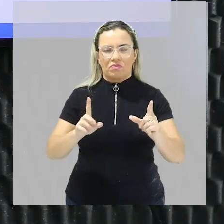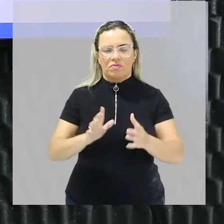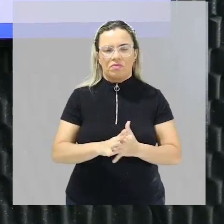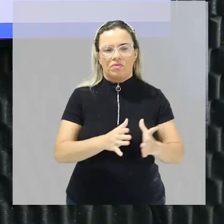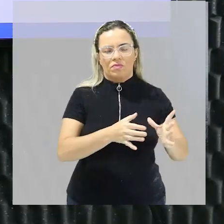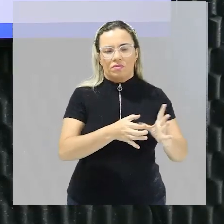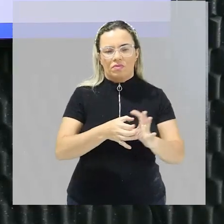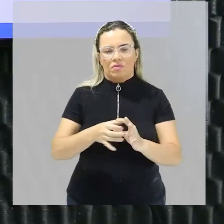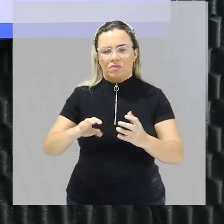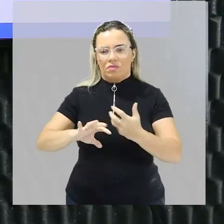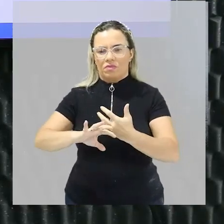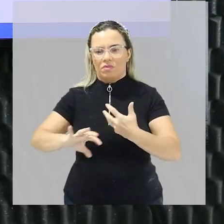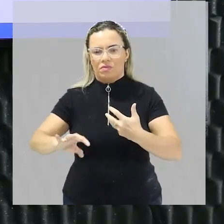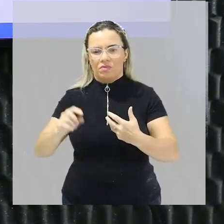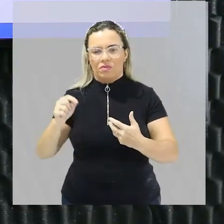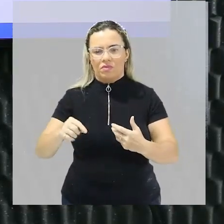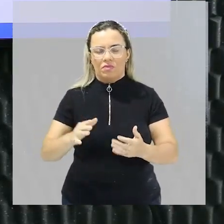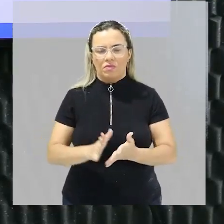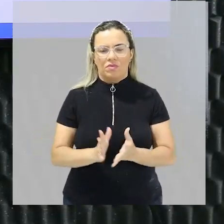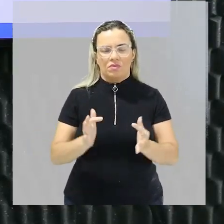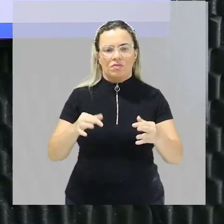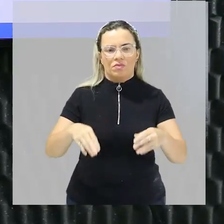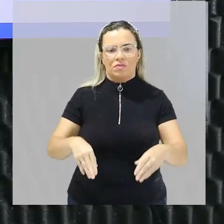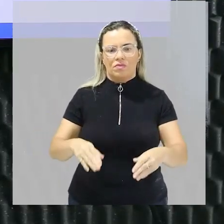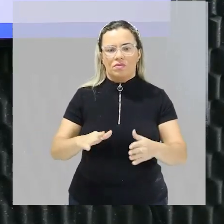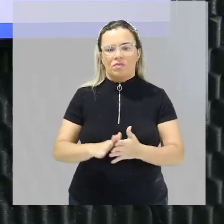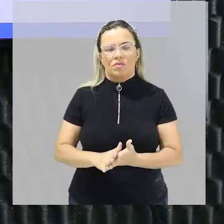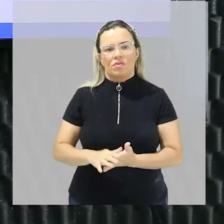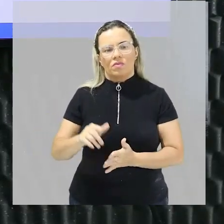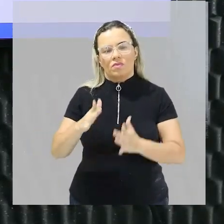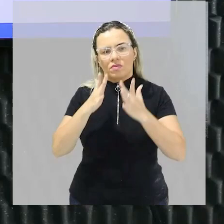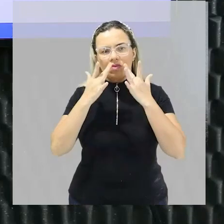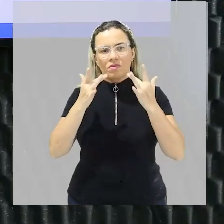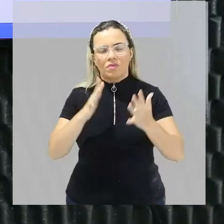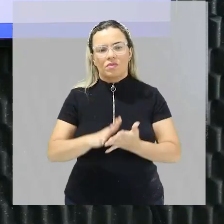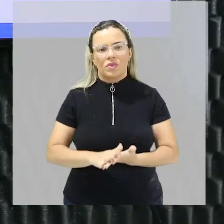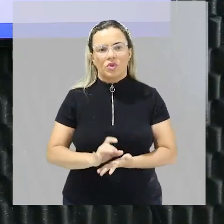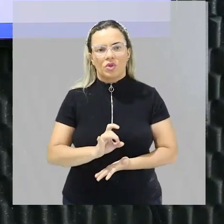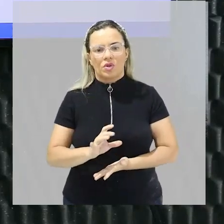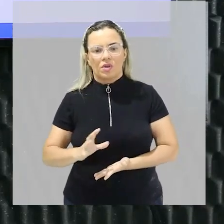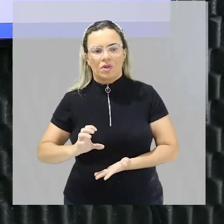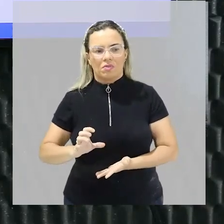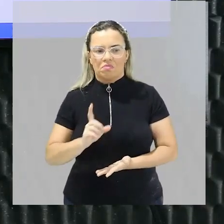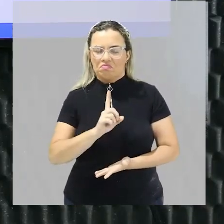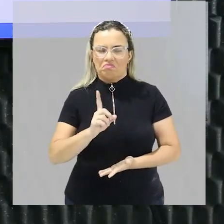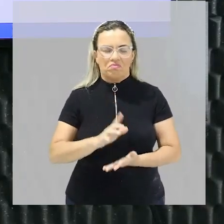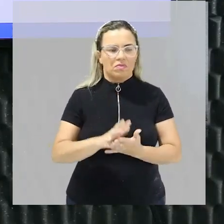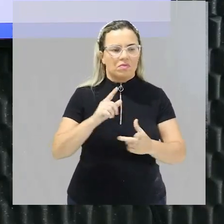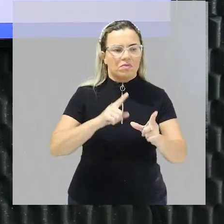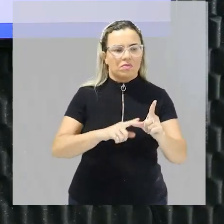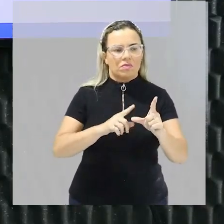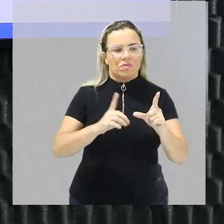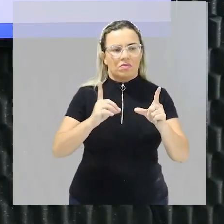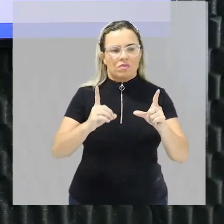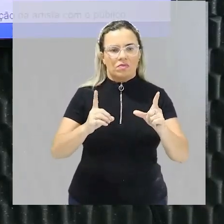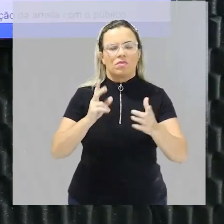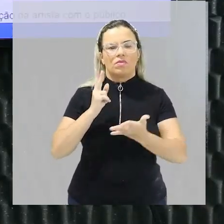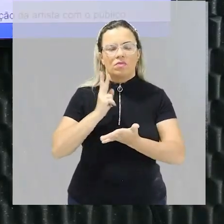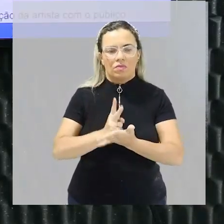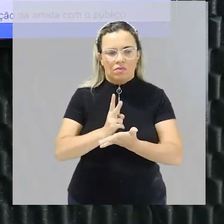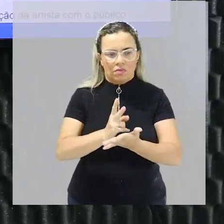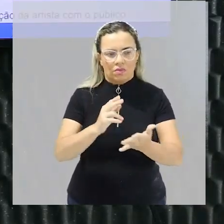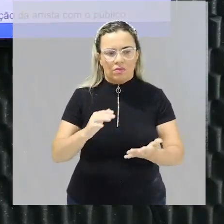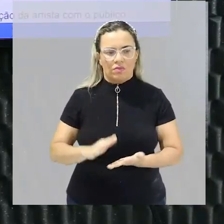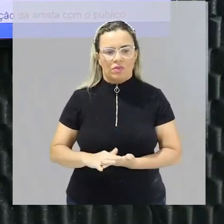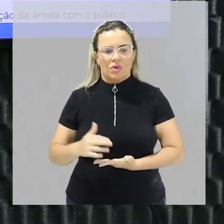o rompimento da elitização da arte com a aproximação entre artista e público, isso não é suficiente. A letra D nós vamos manter, mas